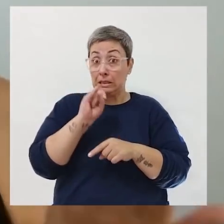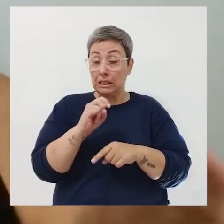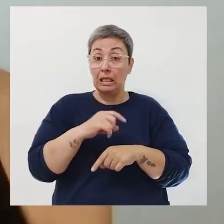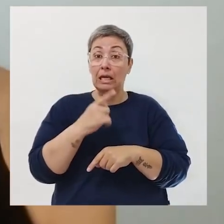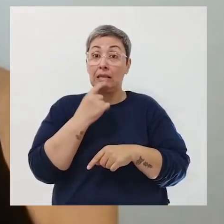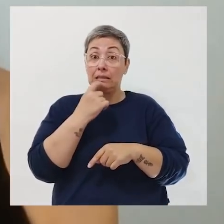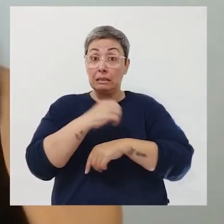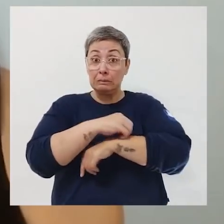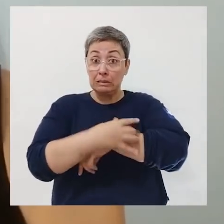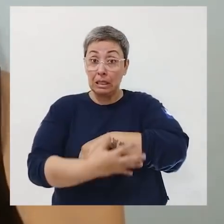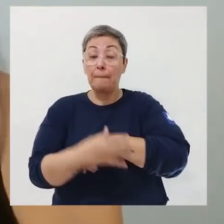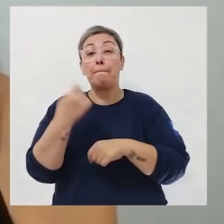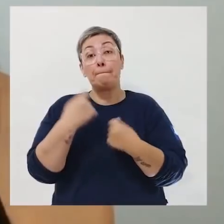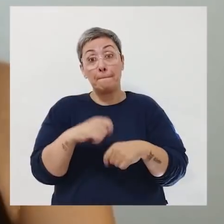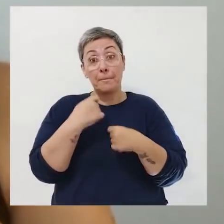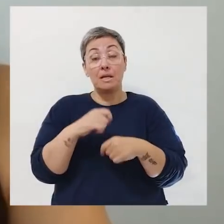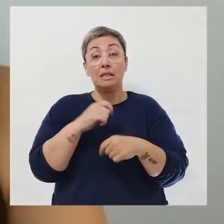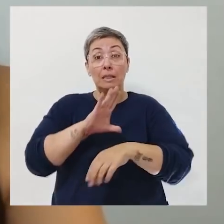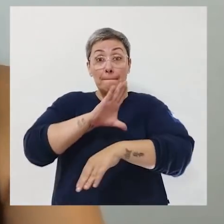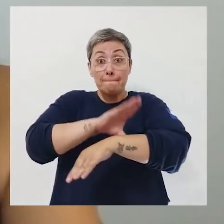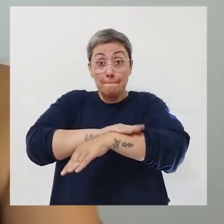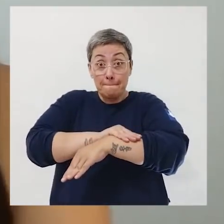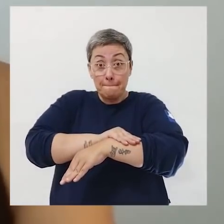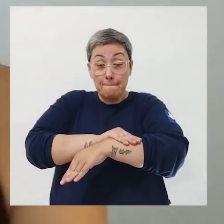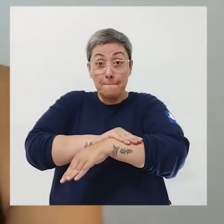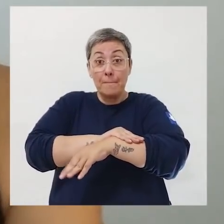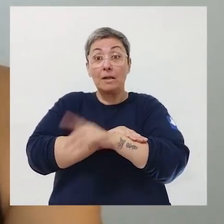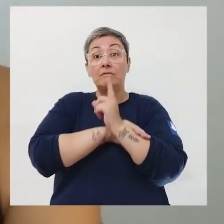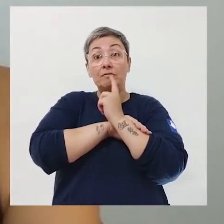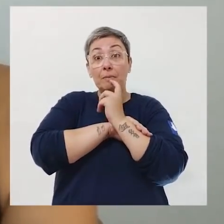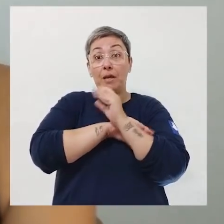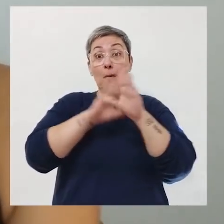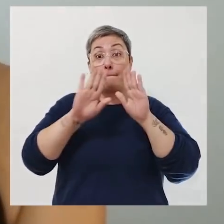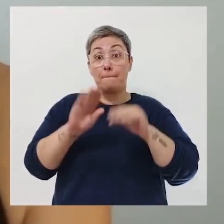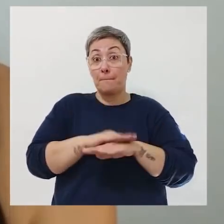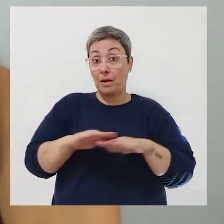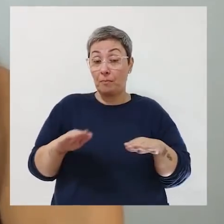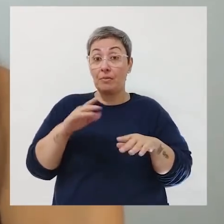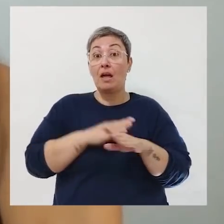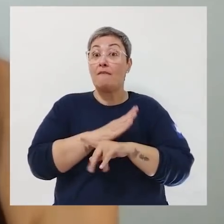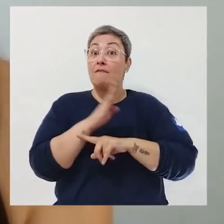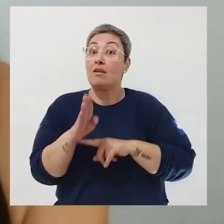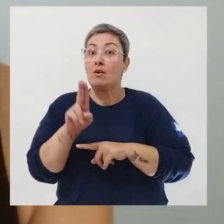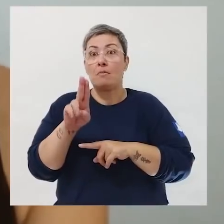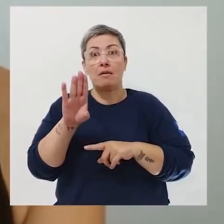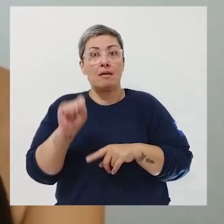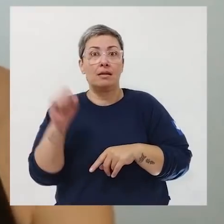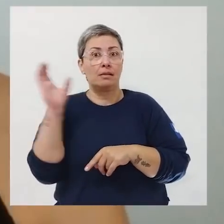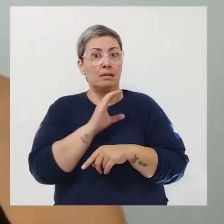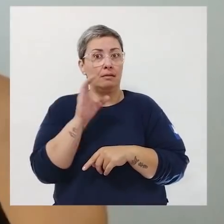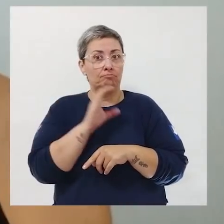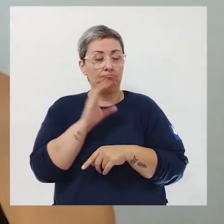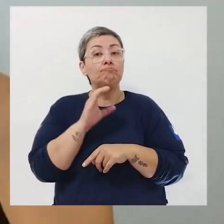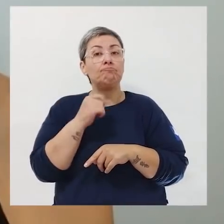houver sangramento, o local deve ser comprimido até parar de sangrar e procure imediatamente uma unidade